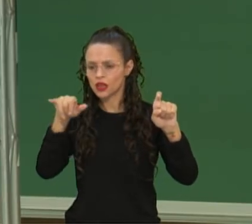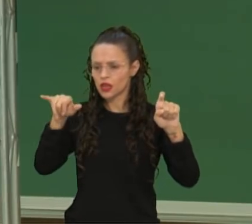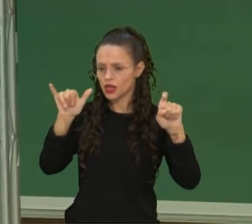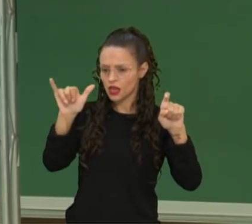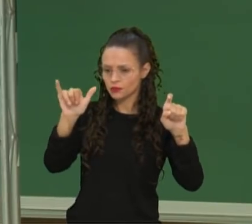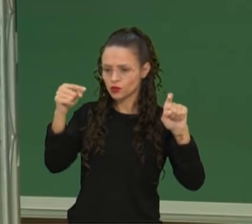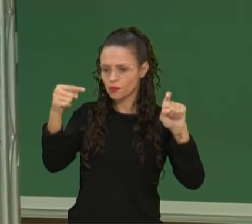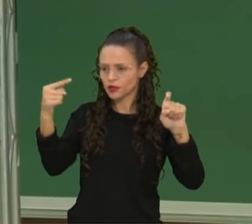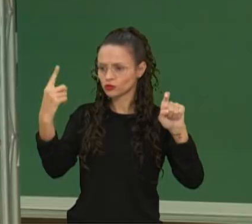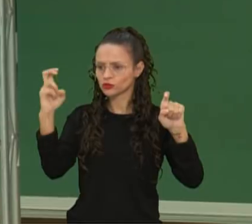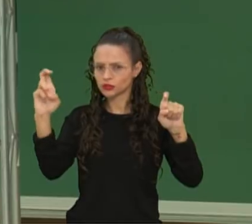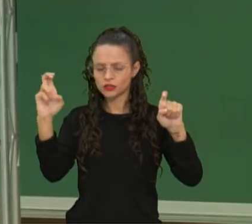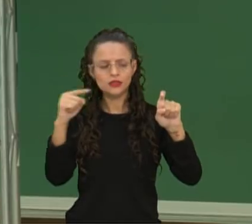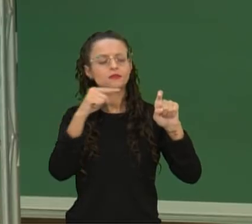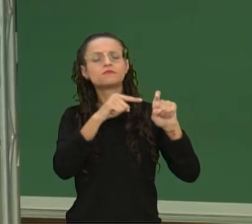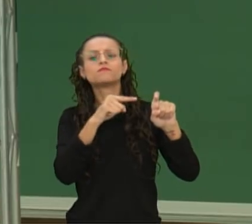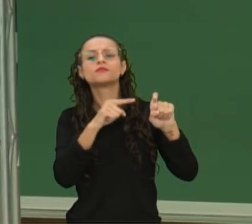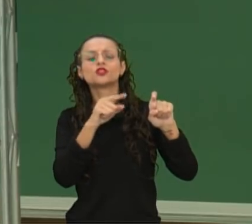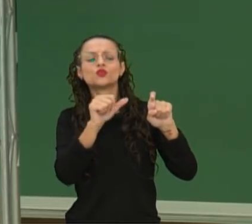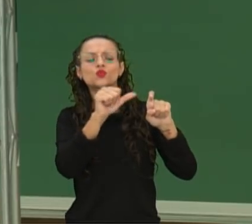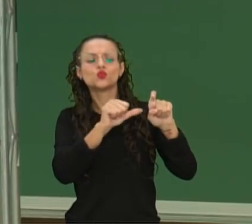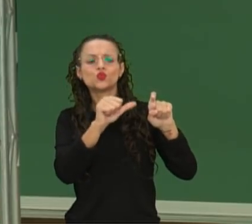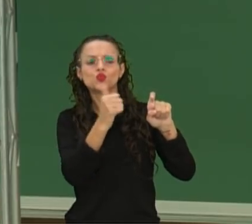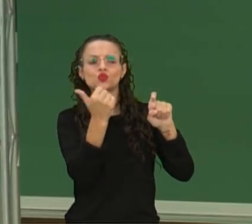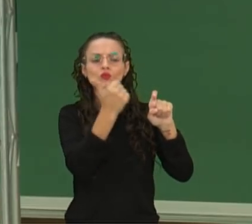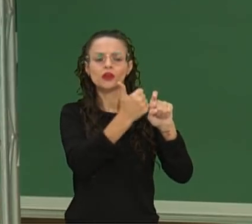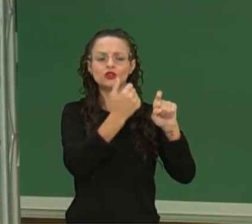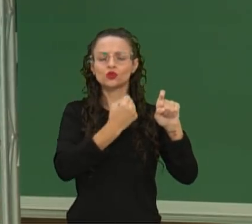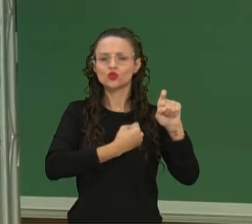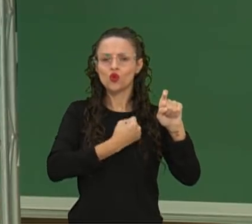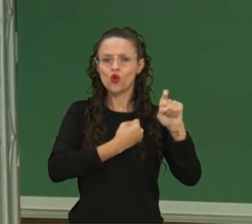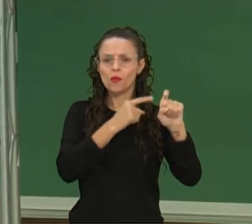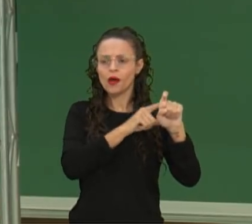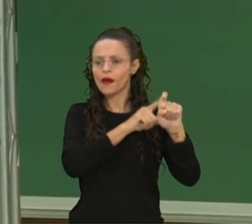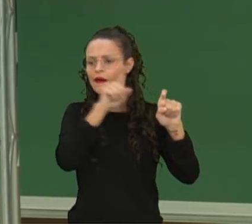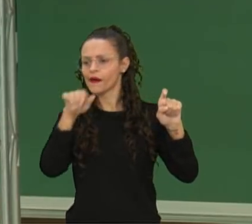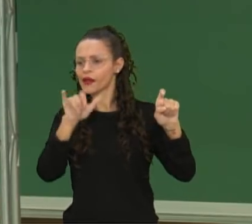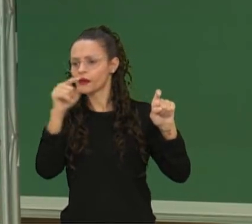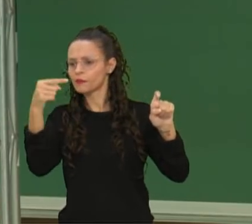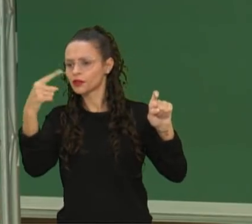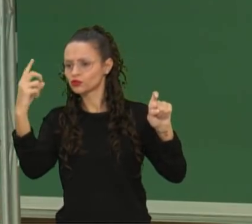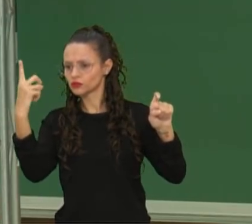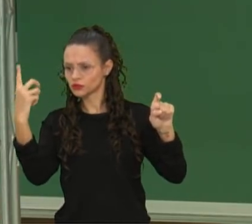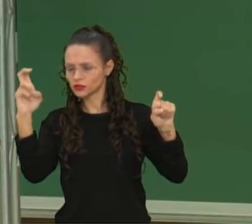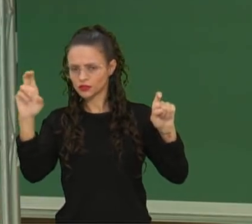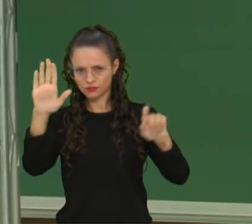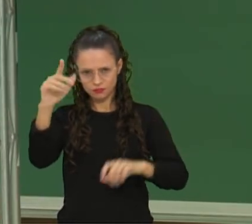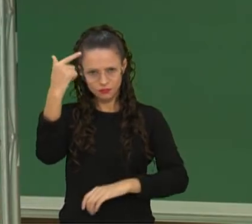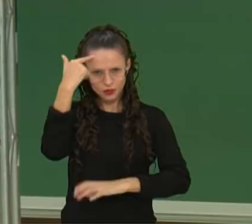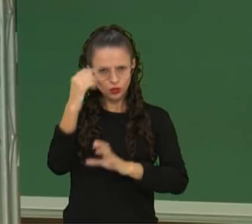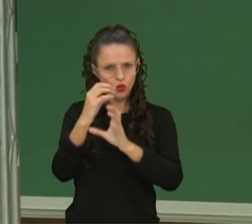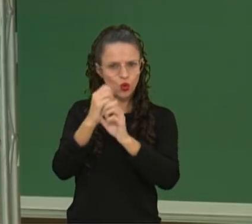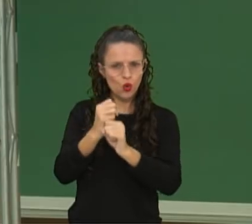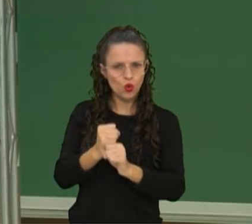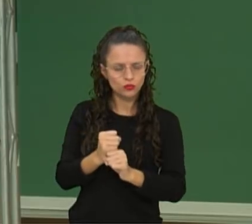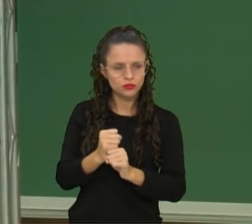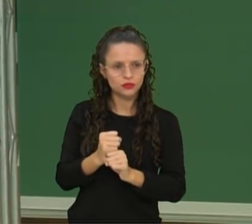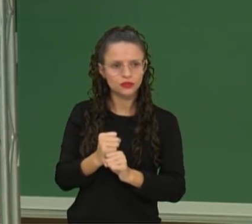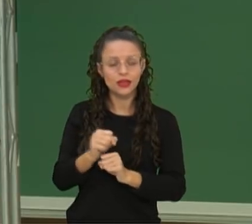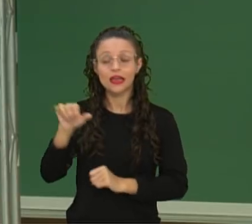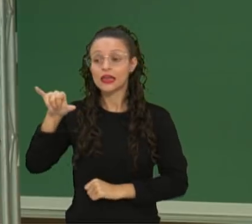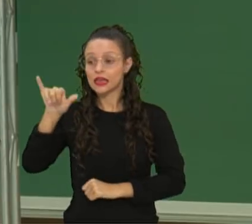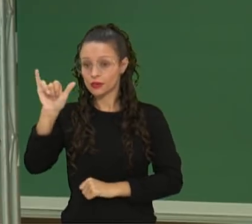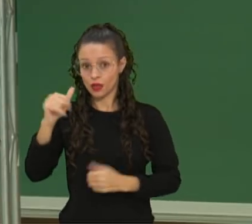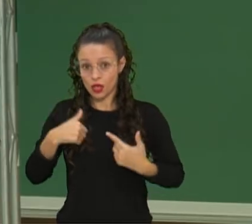x resulte aqui no meu y menos 15. Se você pensar, dá certo também, mas vamos fazer conta, né? Se eu quero que o